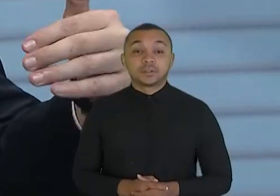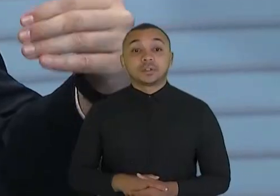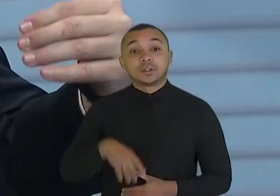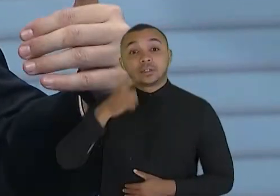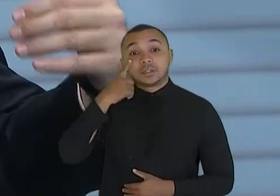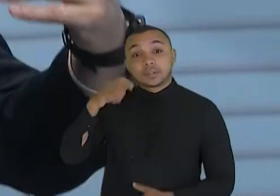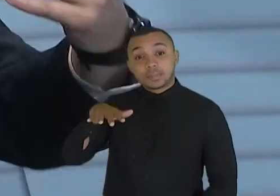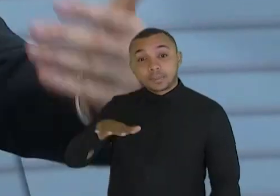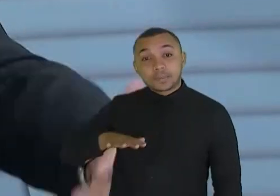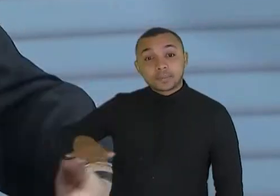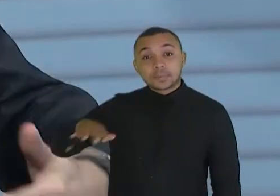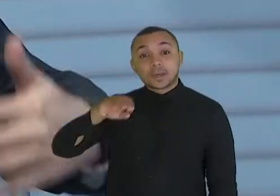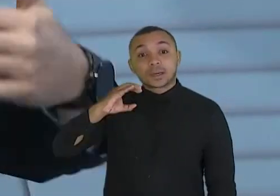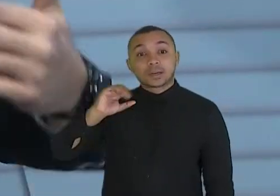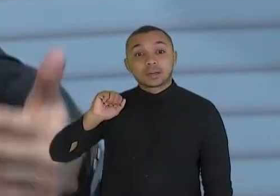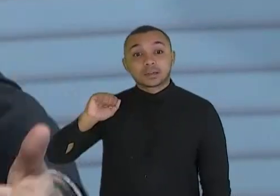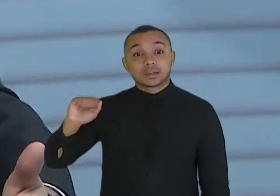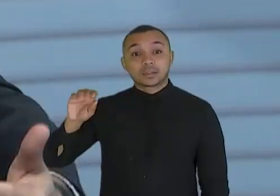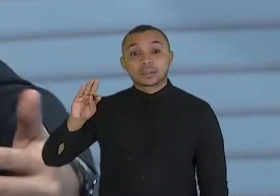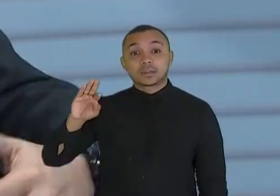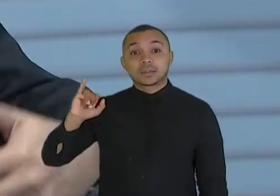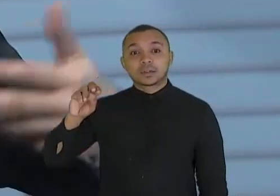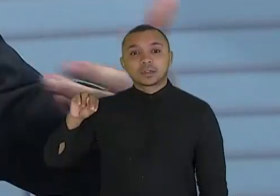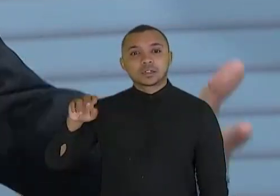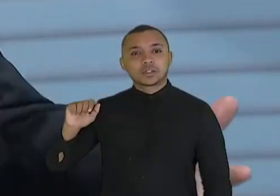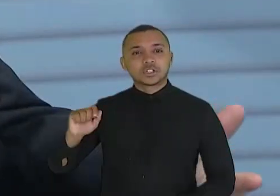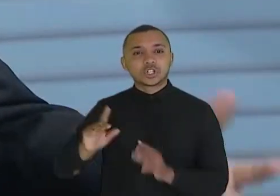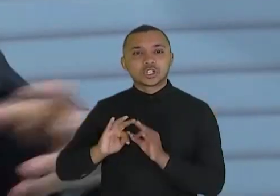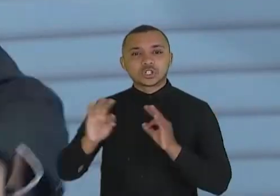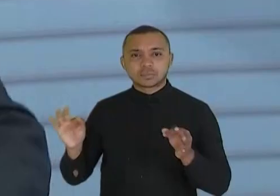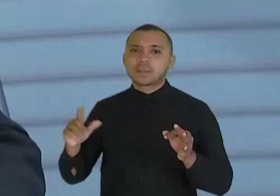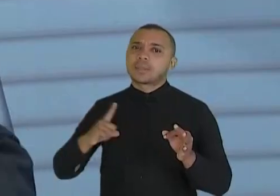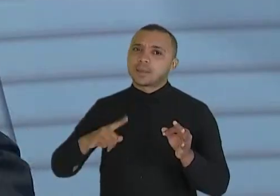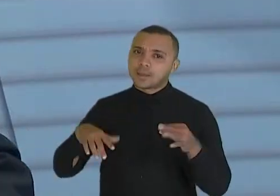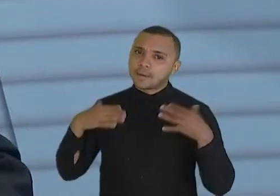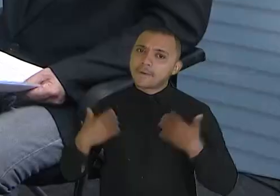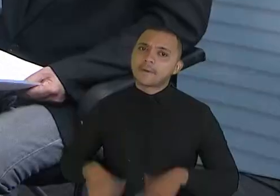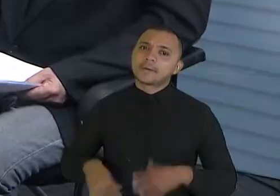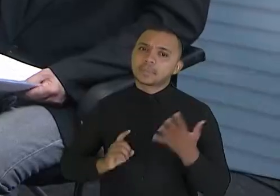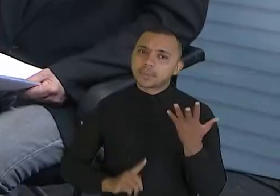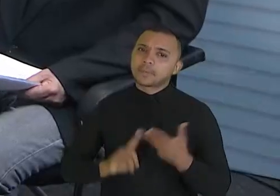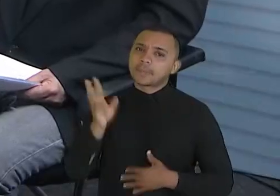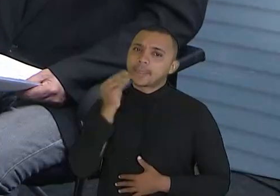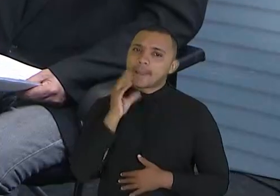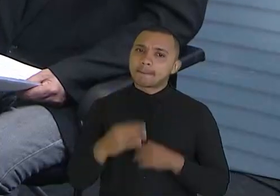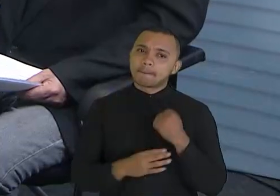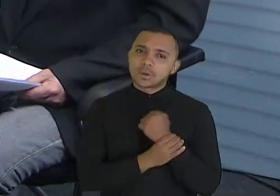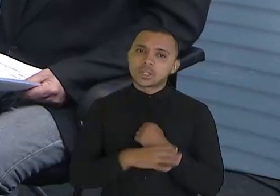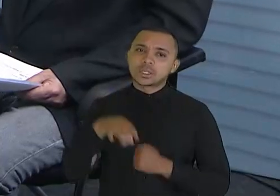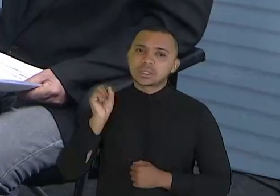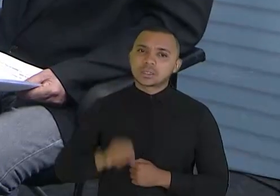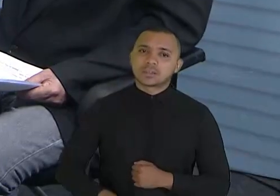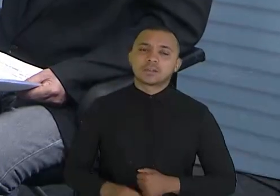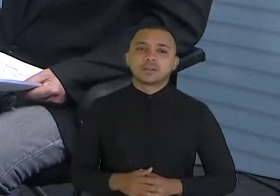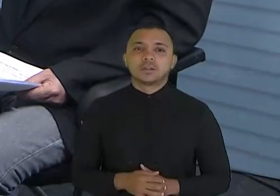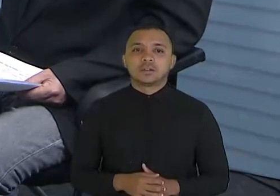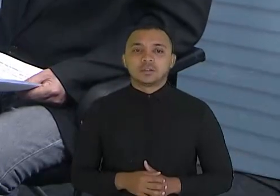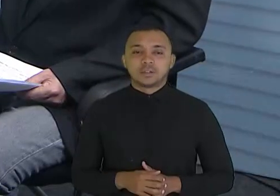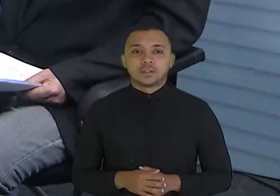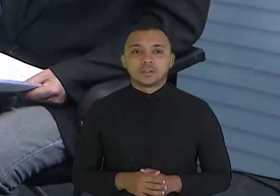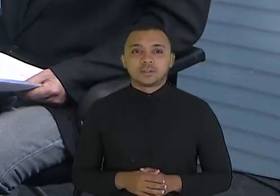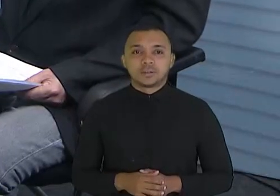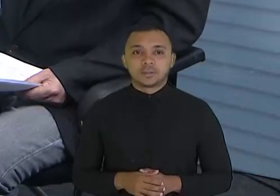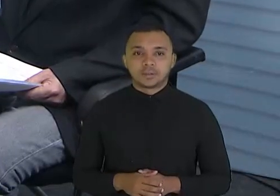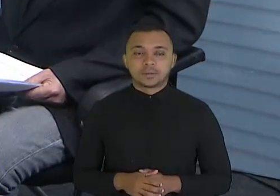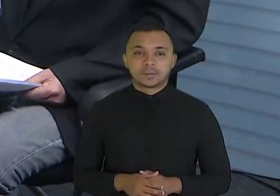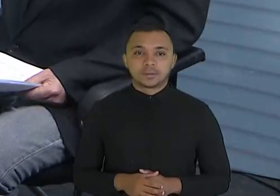já é uma mata menos densa, mais rala, mas ela tem a riqueza e tem a sua função. É por isso que ela tem que ser protegida. Exatamente, porque ela é muito... Esse cânion, ele parece que